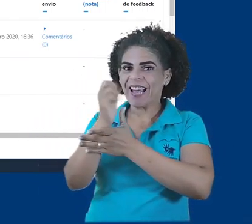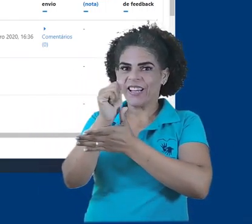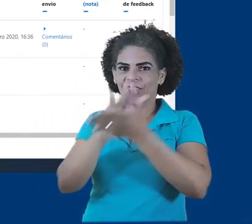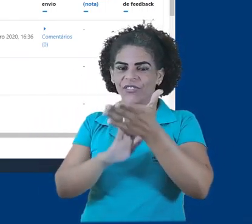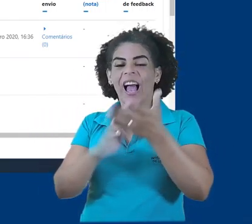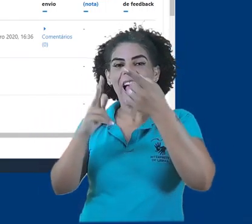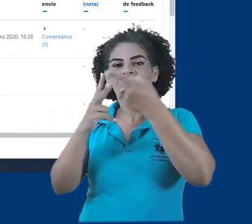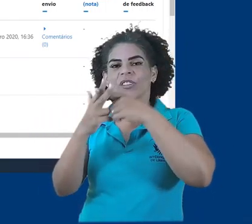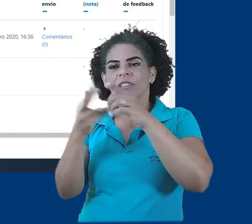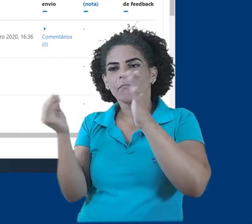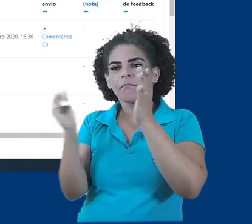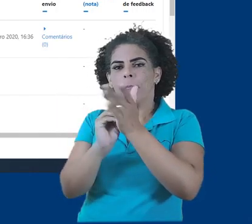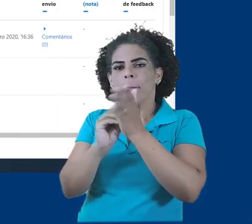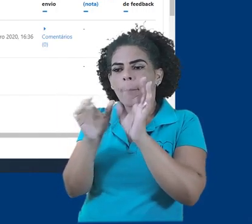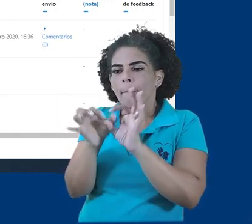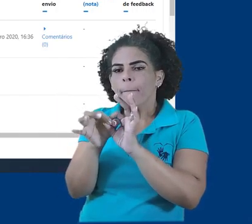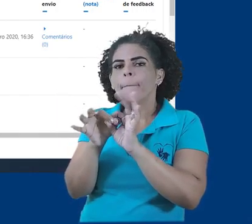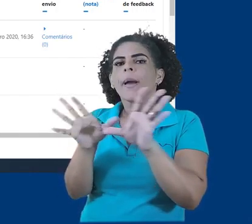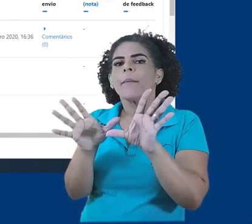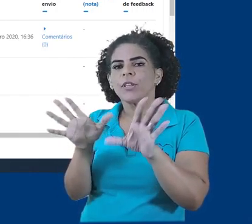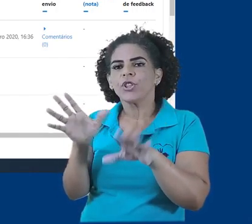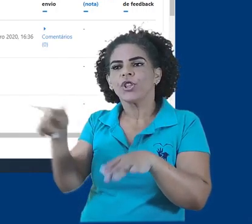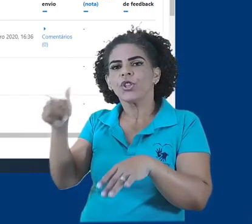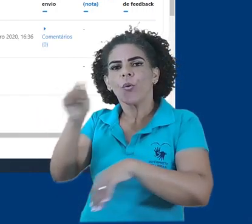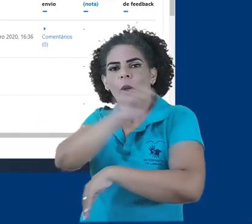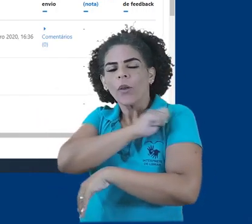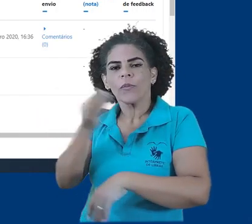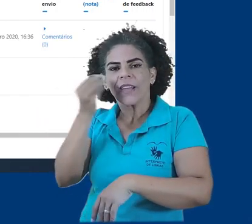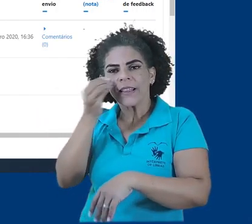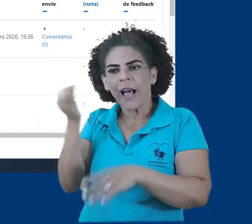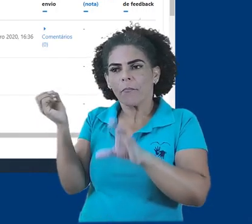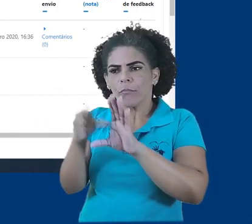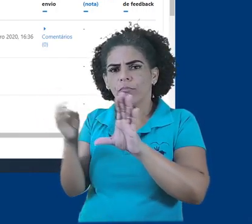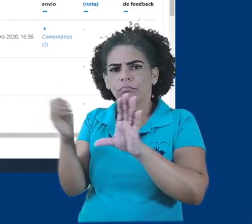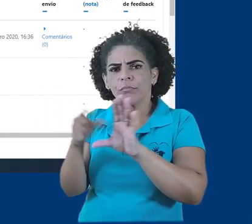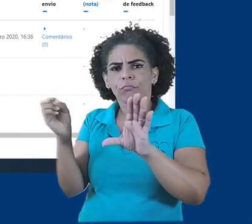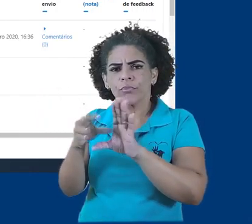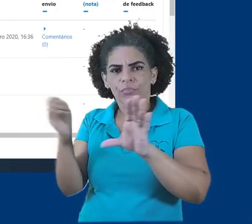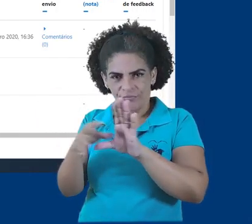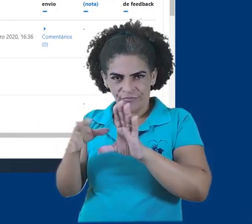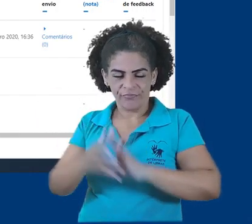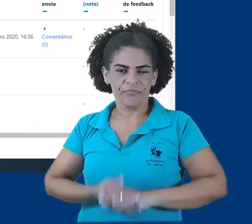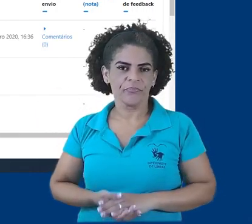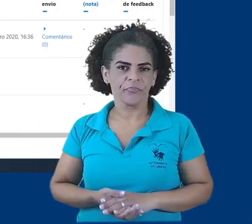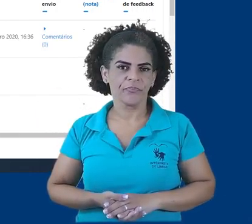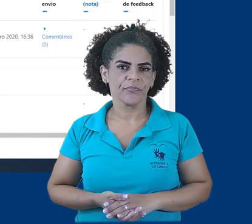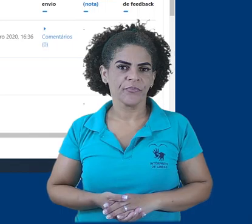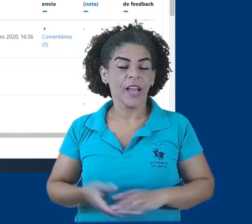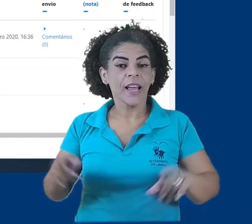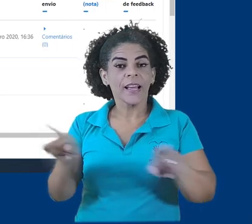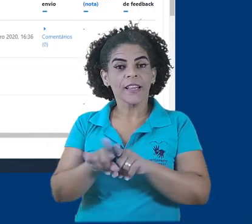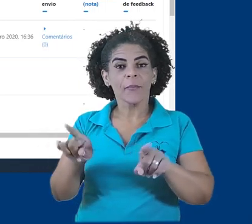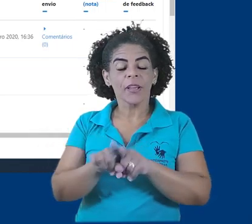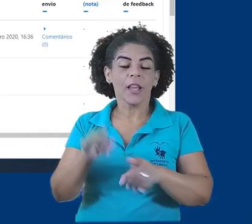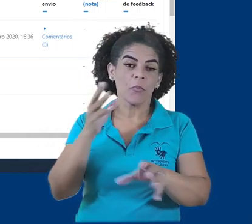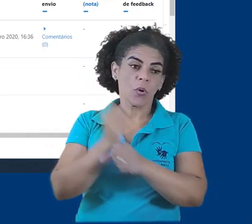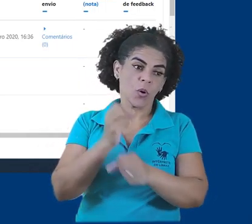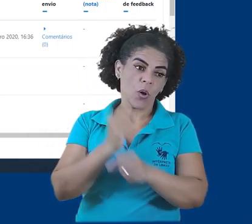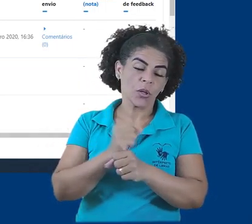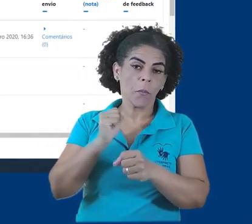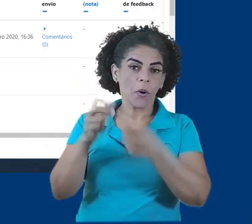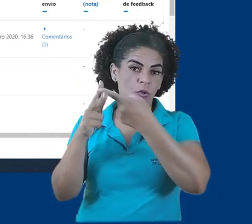eu configurei para permitir outras tentativas e isso temos também o